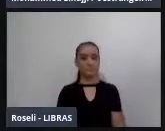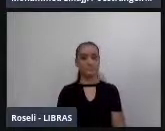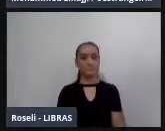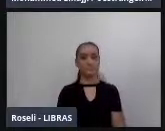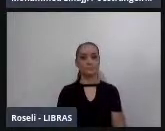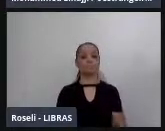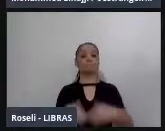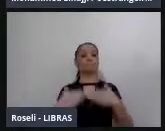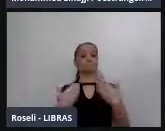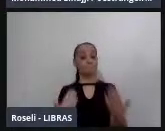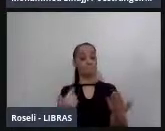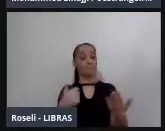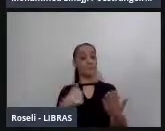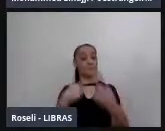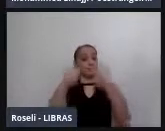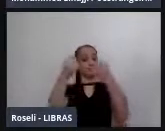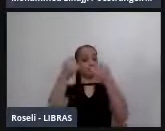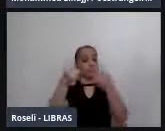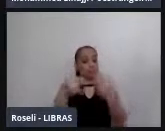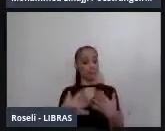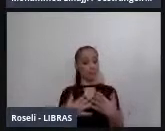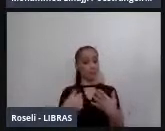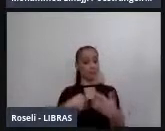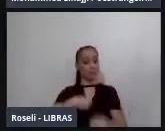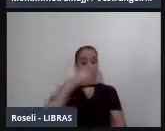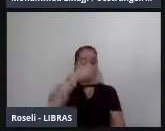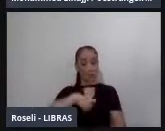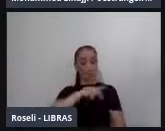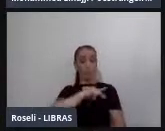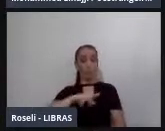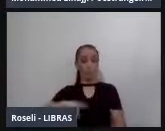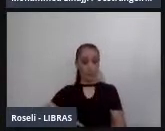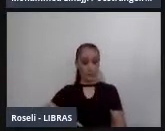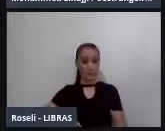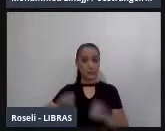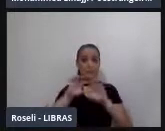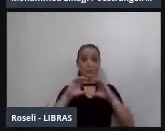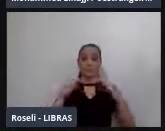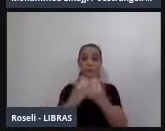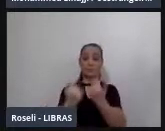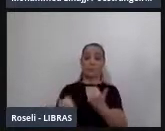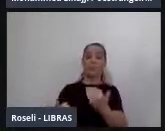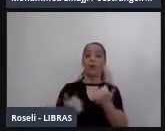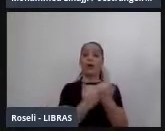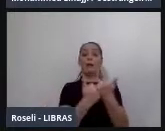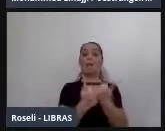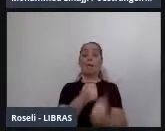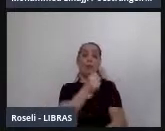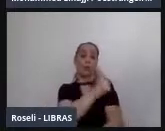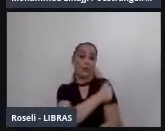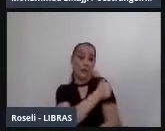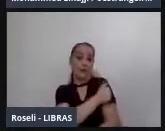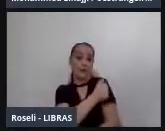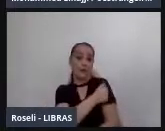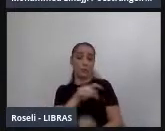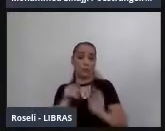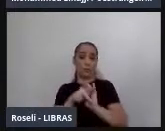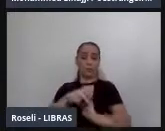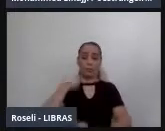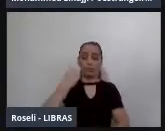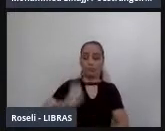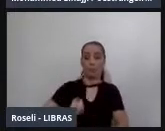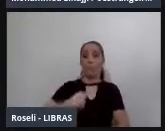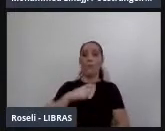Então, como eu mencionei, eu sou a presidenta dessa comissão e eu conto com o apoio de alunos bolsistas, né, sem